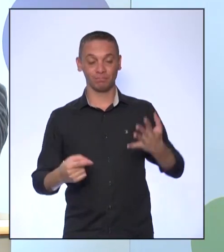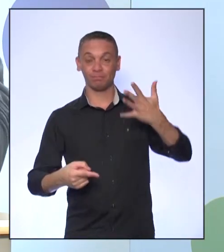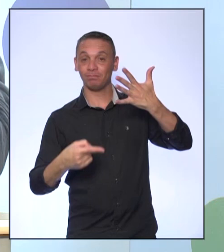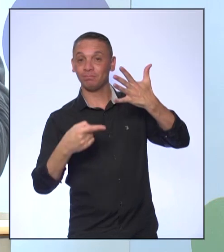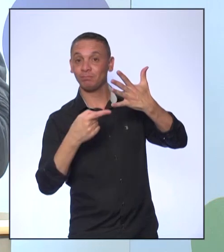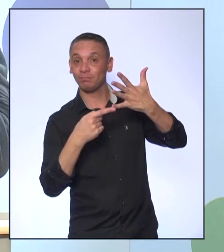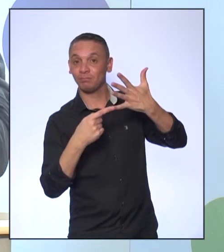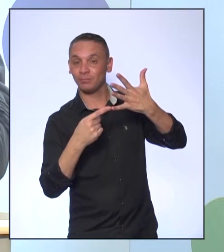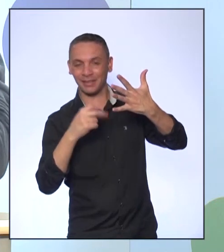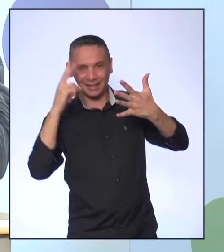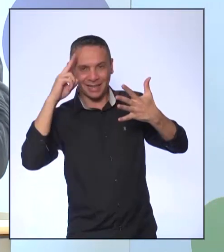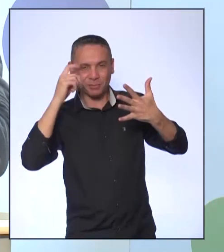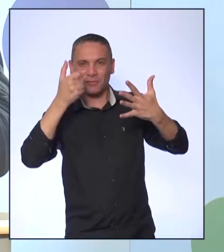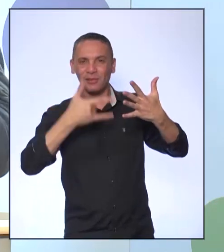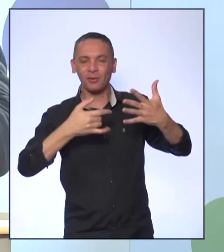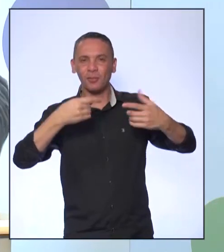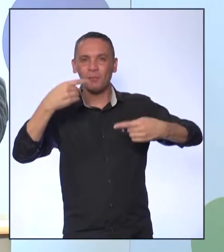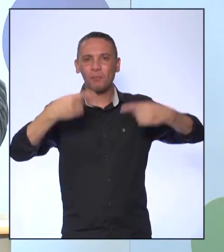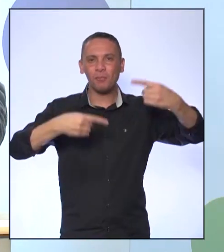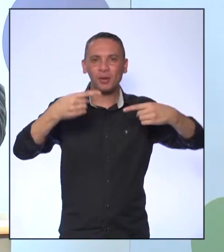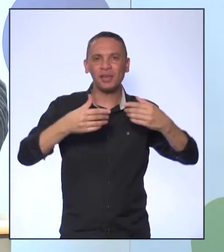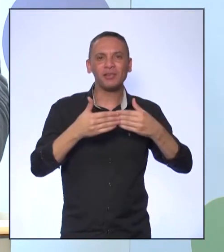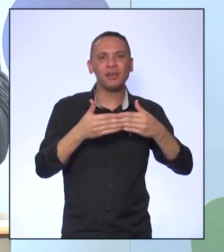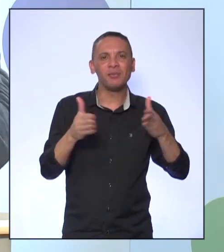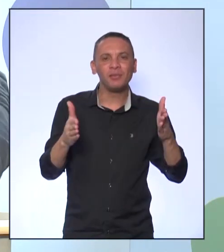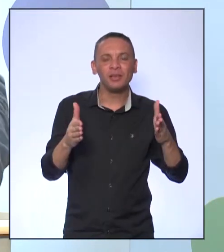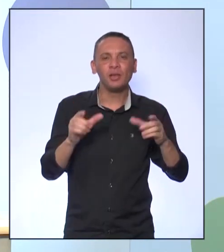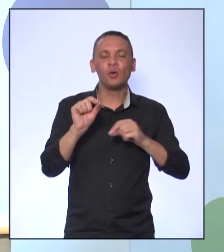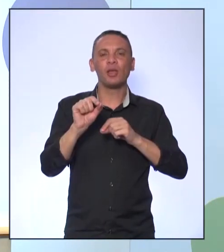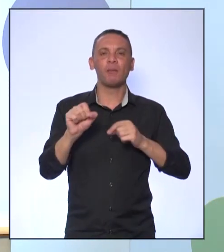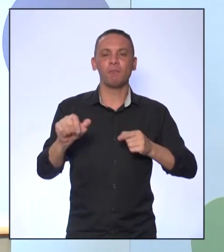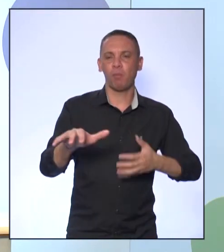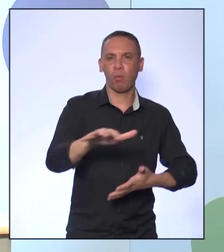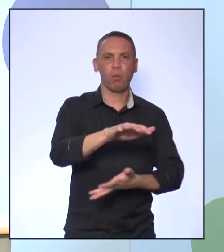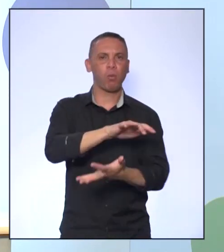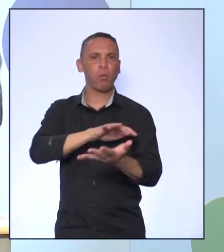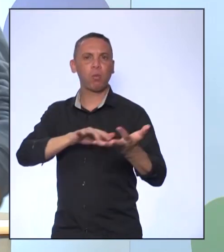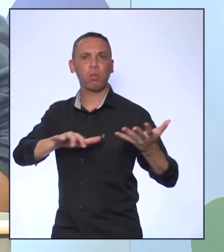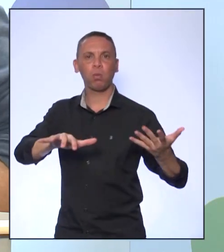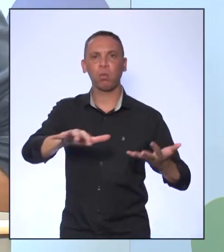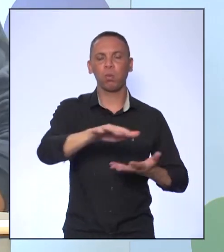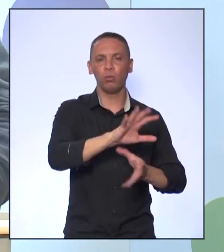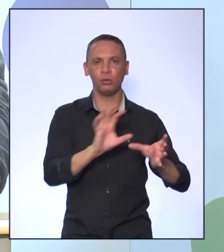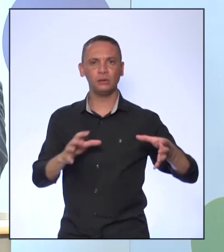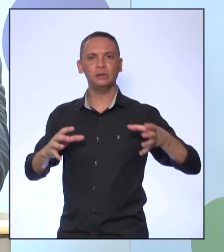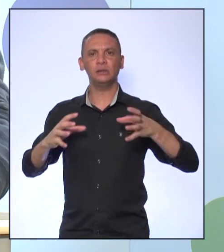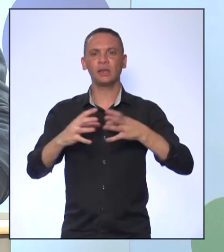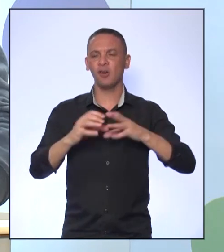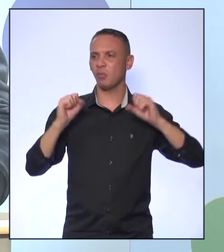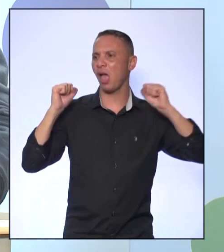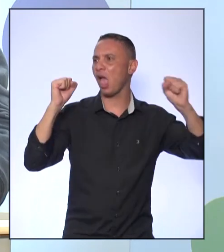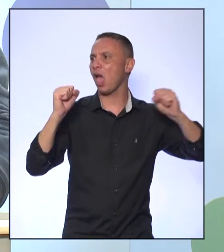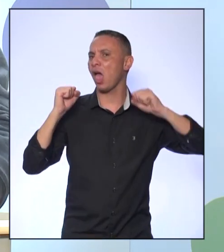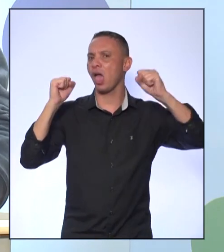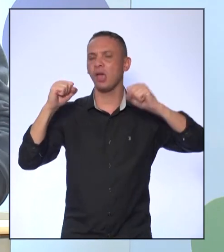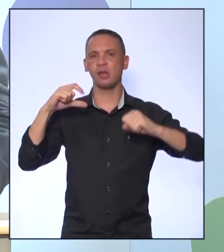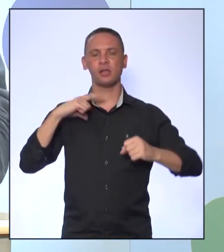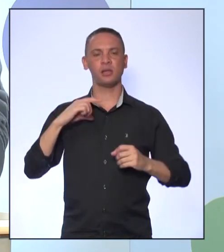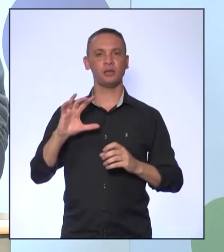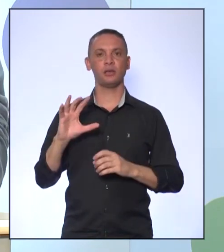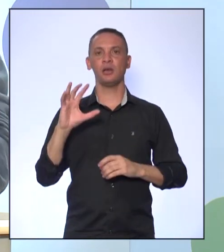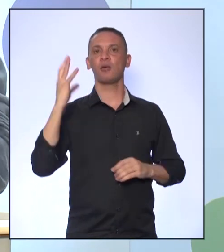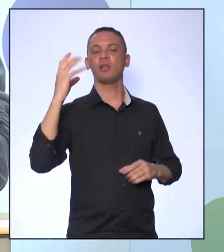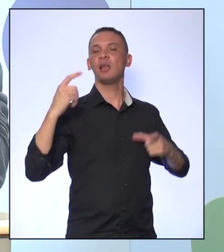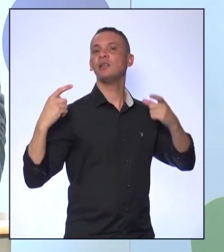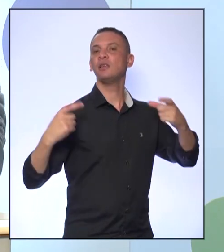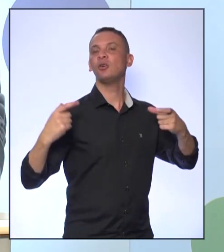coloquei para vocês aí na tela, né, que vocês vão ver aí, são as revoluções dos movimentos separatistas, né, que começam a acontecer não